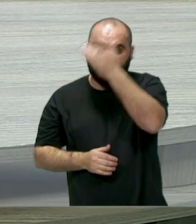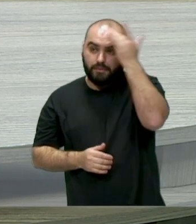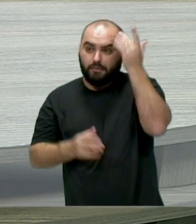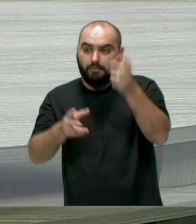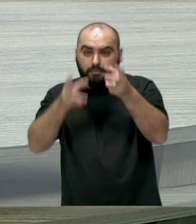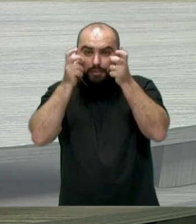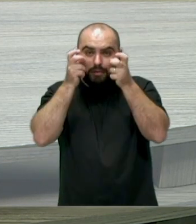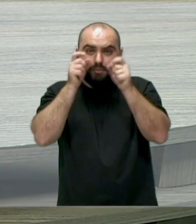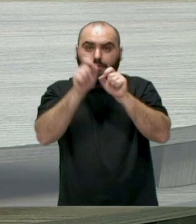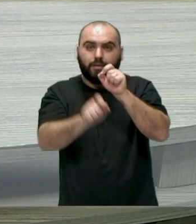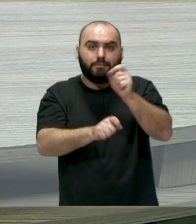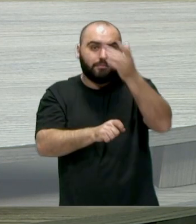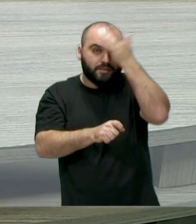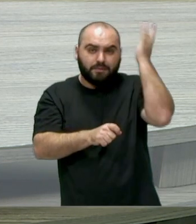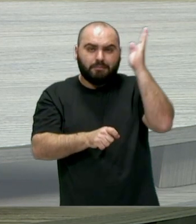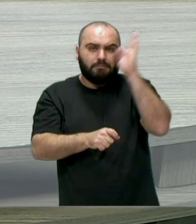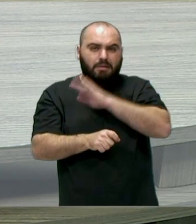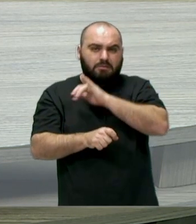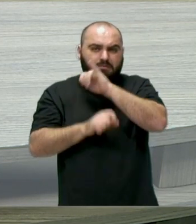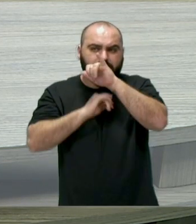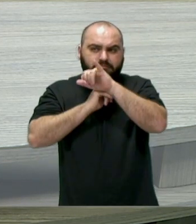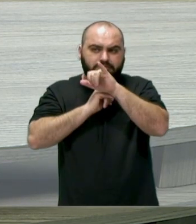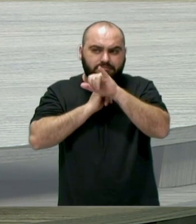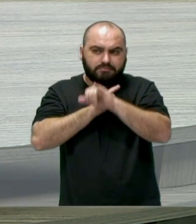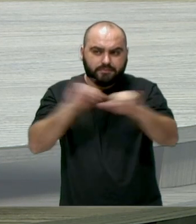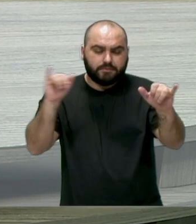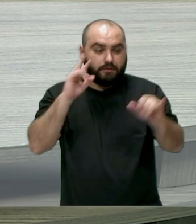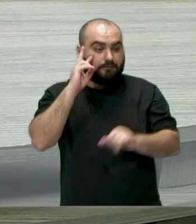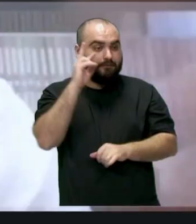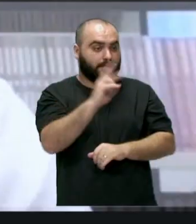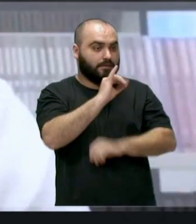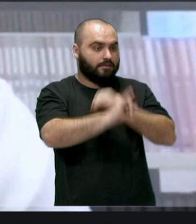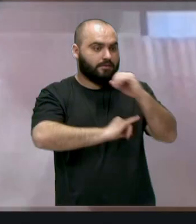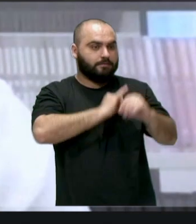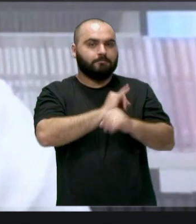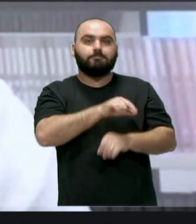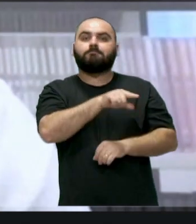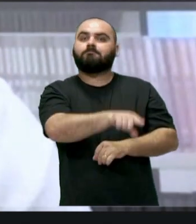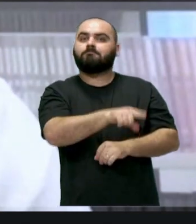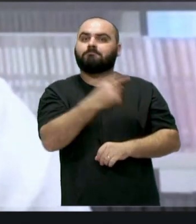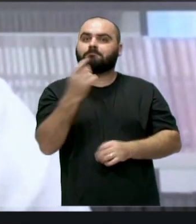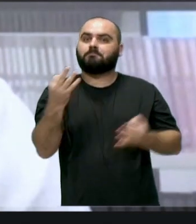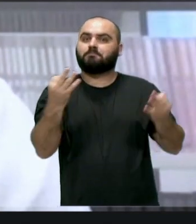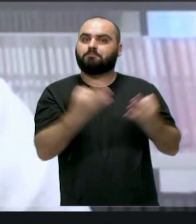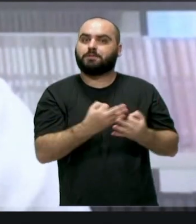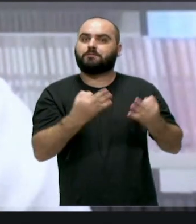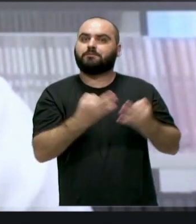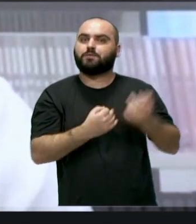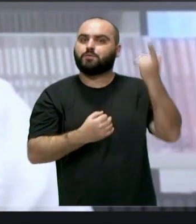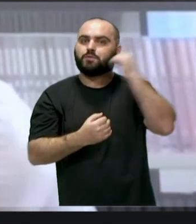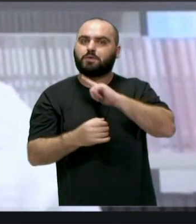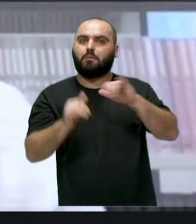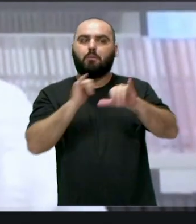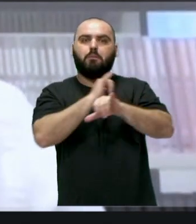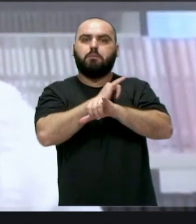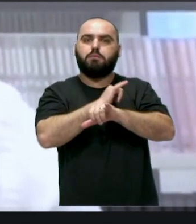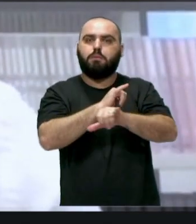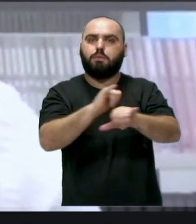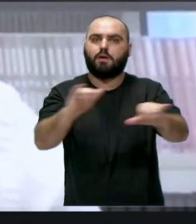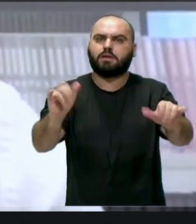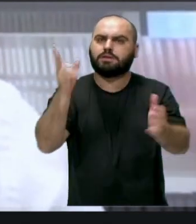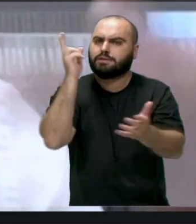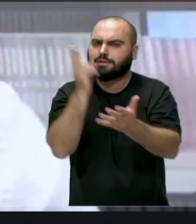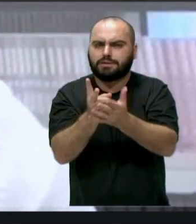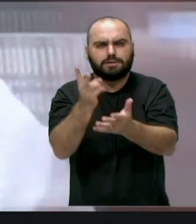daqueles que estão mal intencionados, por exemplo. Eles viram ali na internet um terreno fértil para disseminar as inverdades. Sempre teve